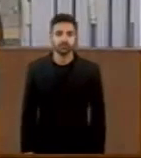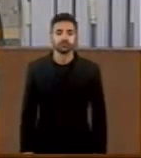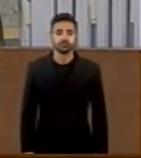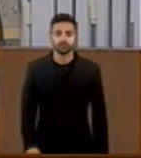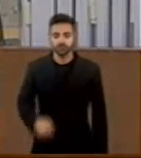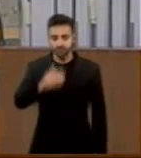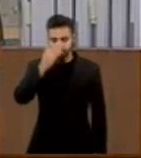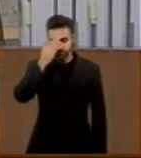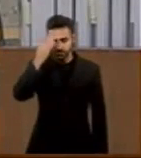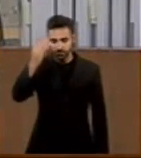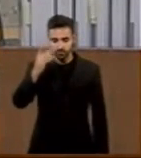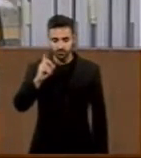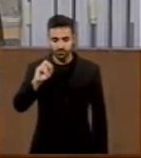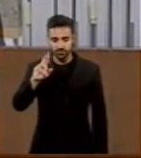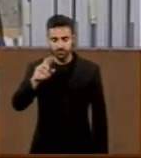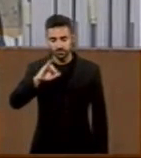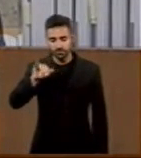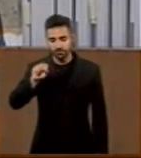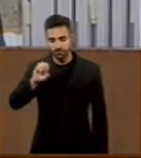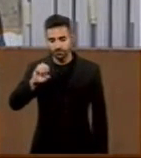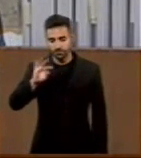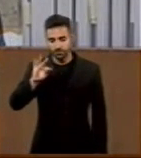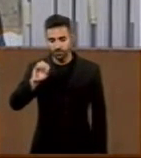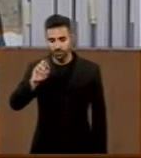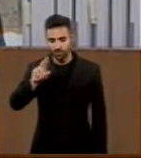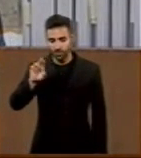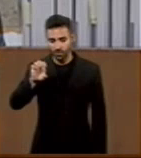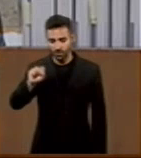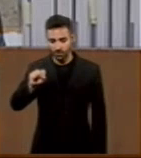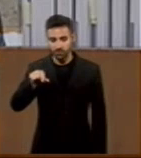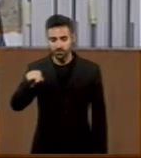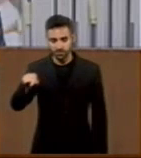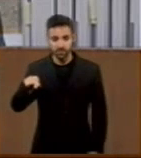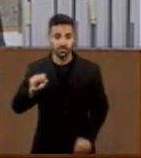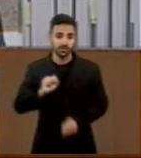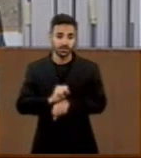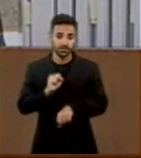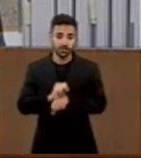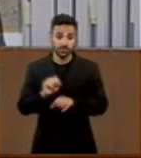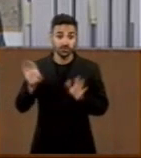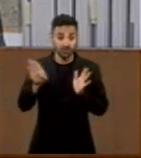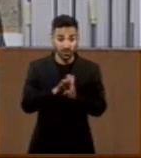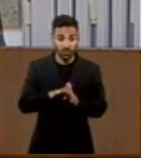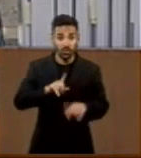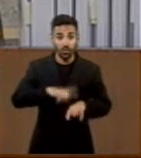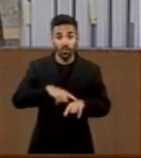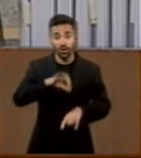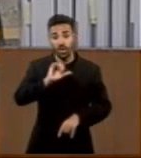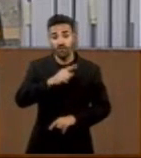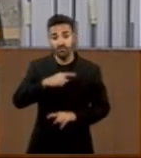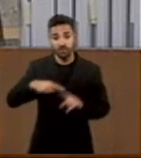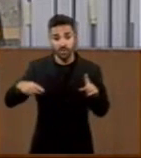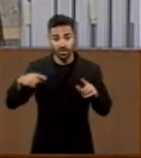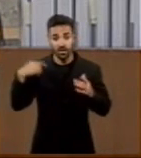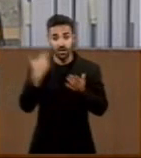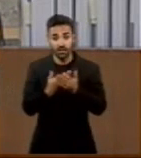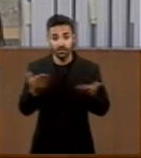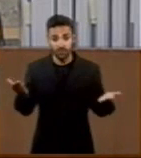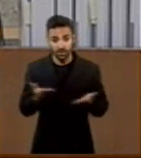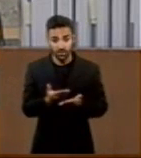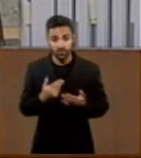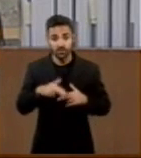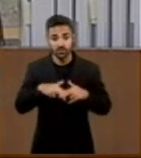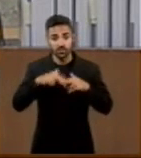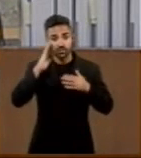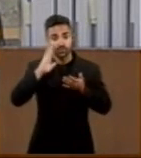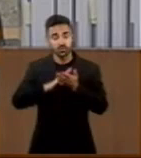Agradeço ao doutor José Torres das Neves, que pacientemente esperou desde as 9h30 até este momento. Fica aqui a homenagem